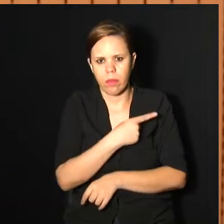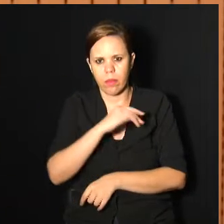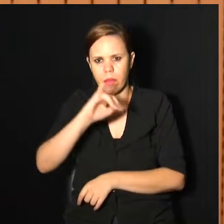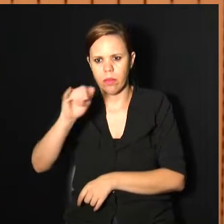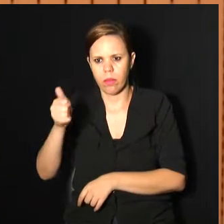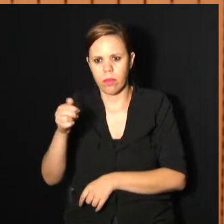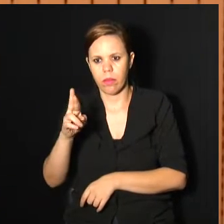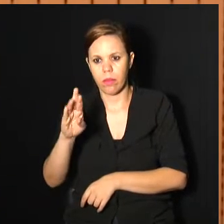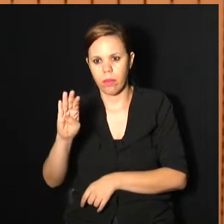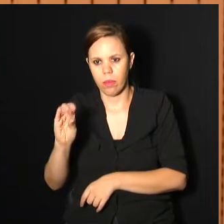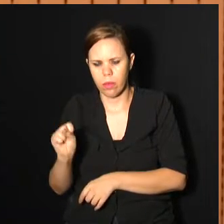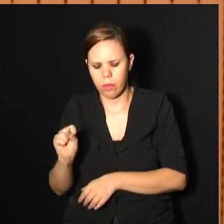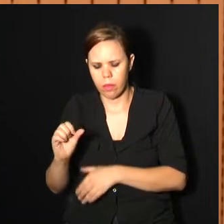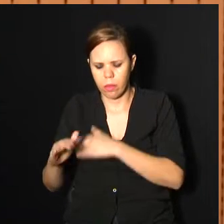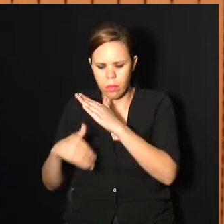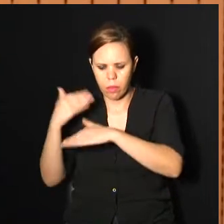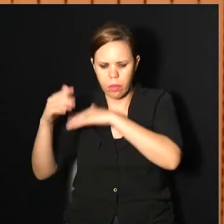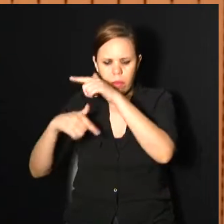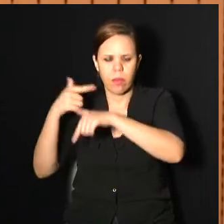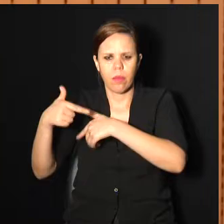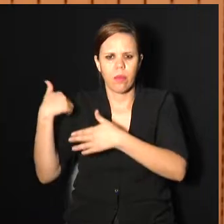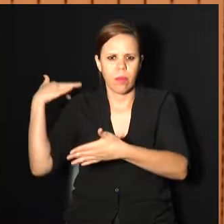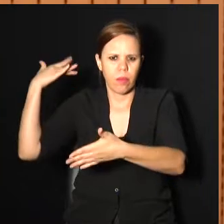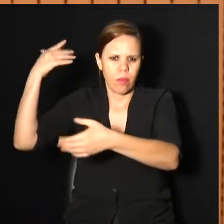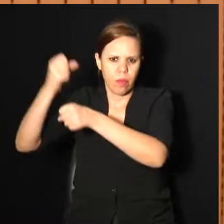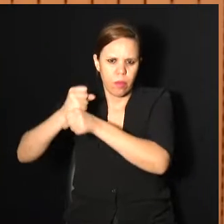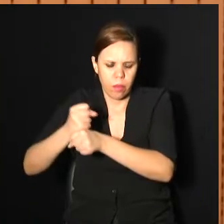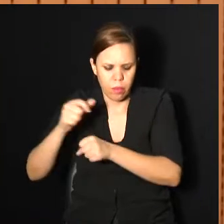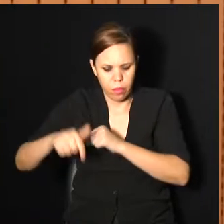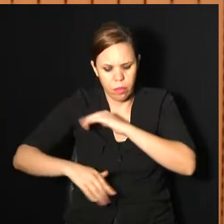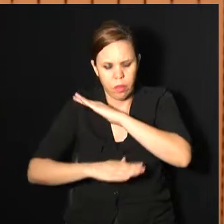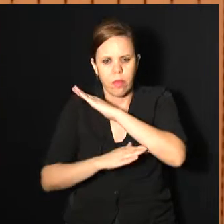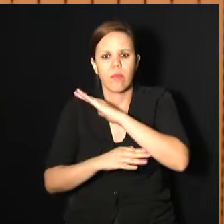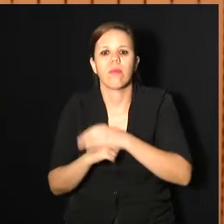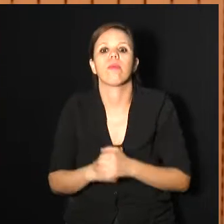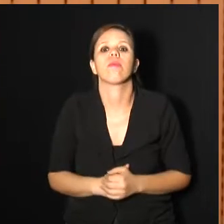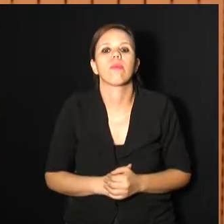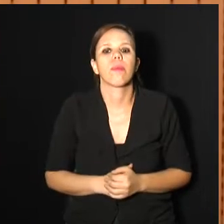Jarbas vem desenvolvendo há tempos, que essa casa, então,